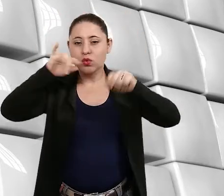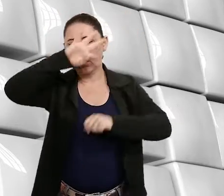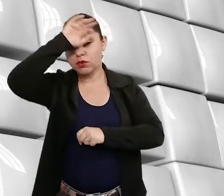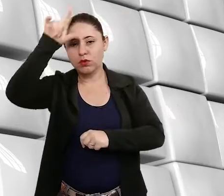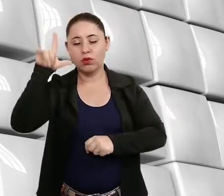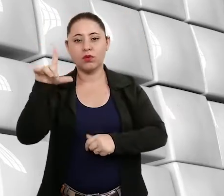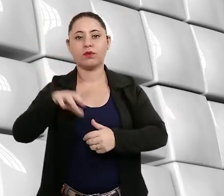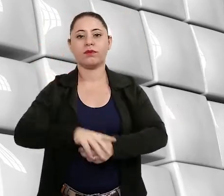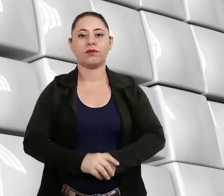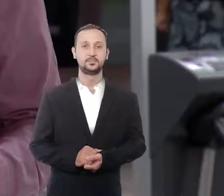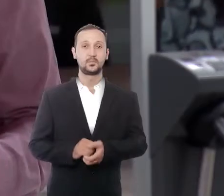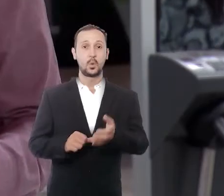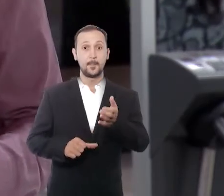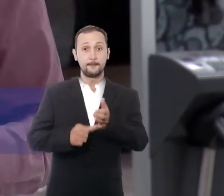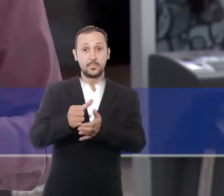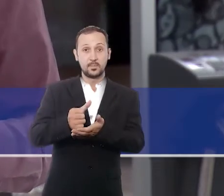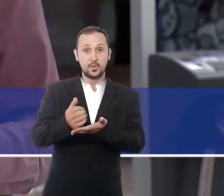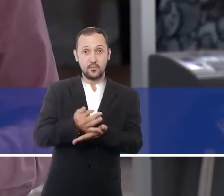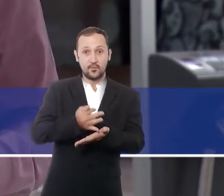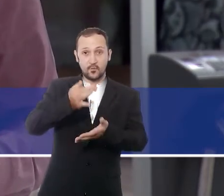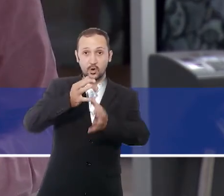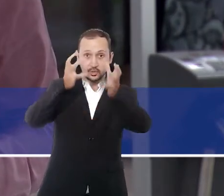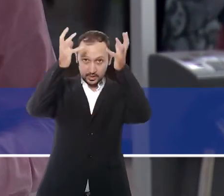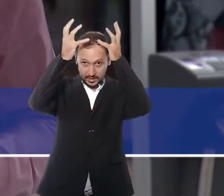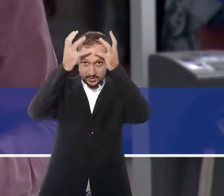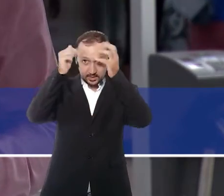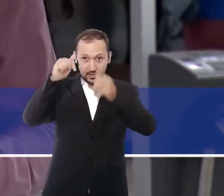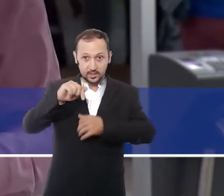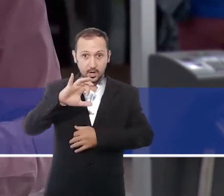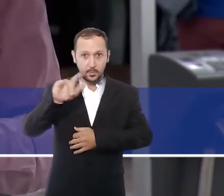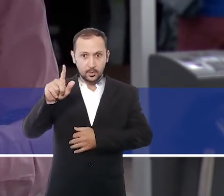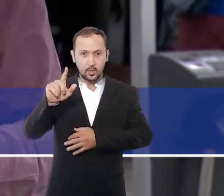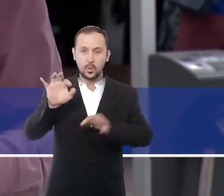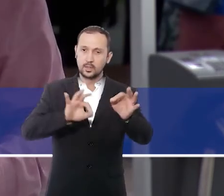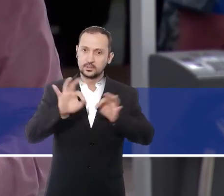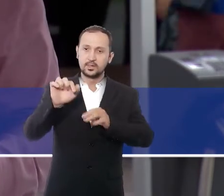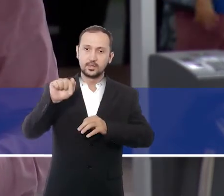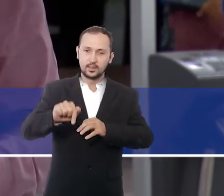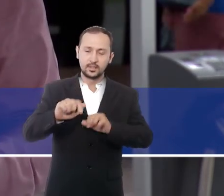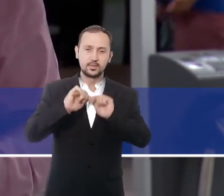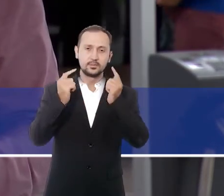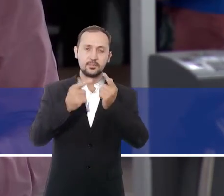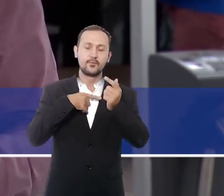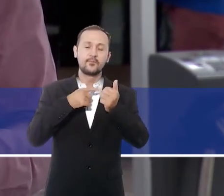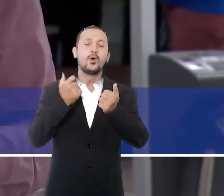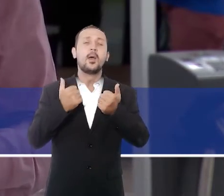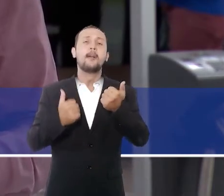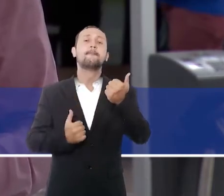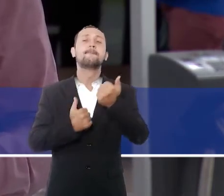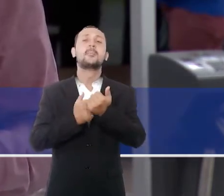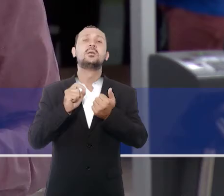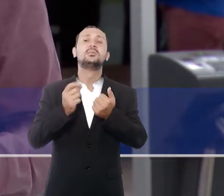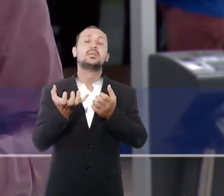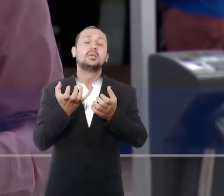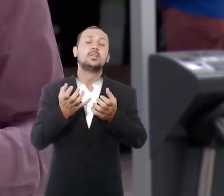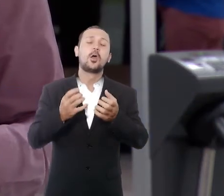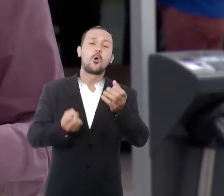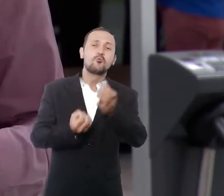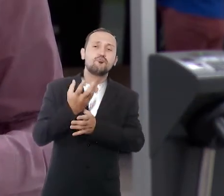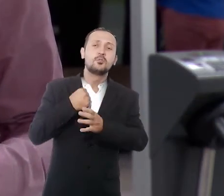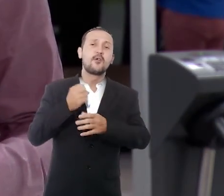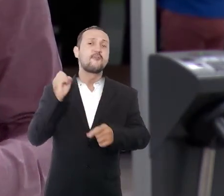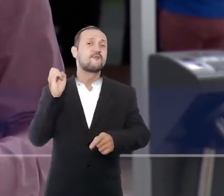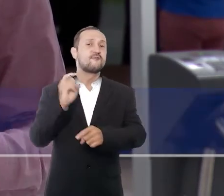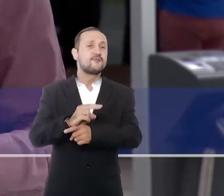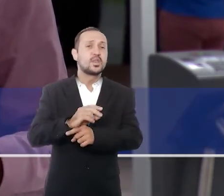Caciques de Mato Grosso do Sul. O primeiro Fórum de Caciques de Campo Grande, realizado na Assembleia Legislativa, foi pautado pela vontade em construir